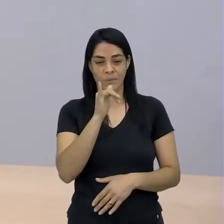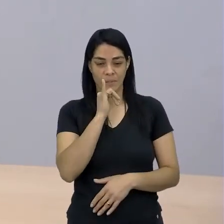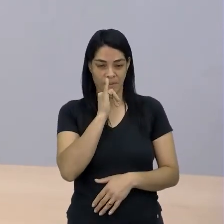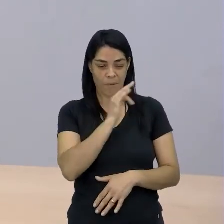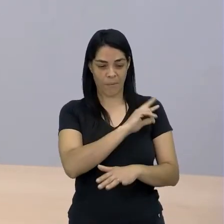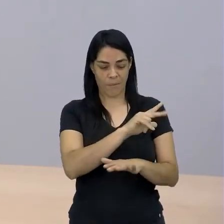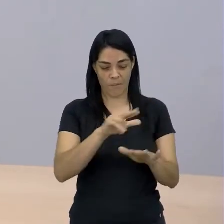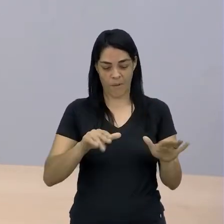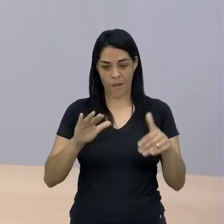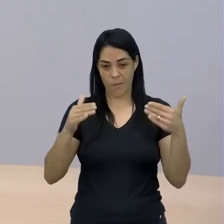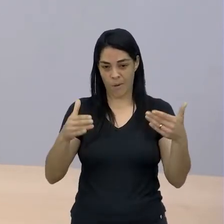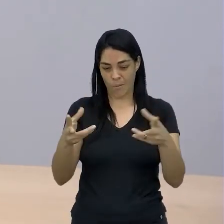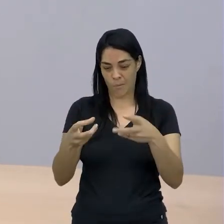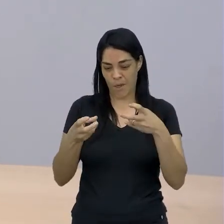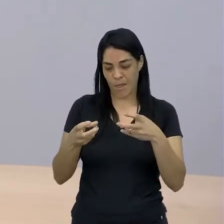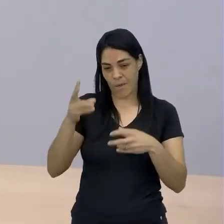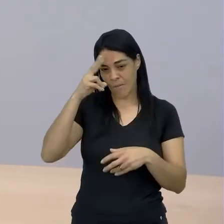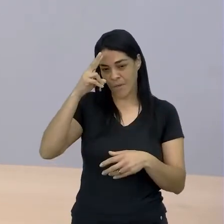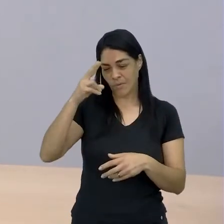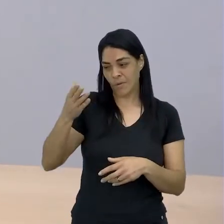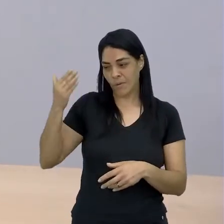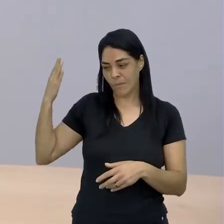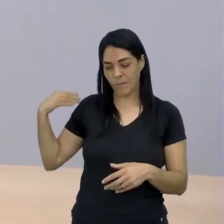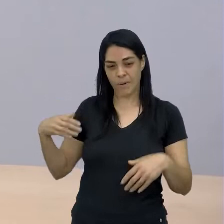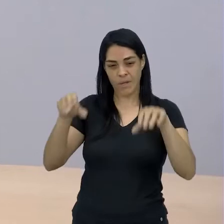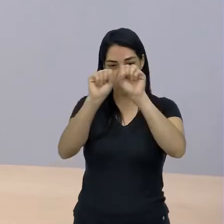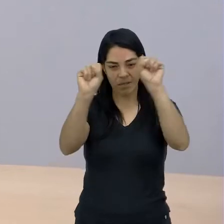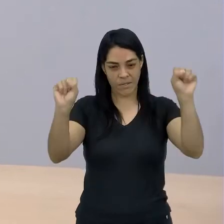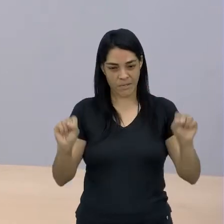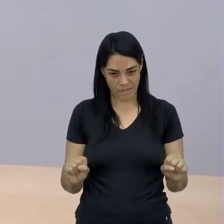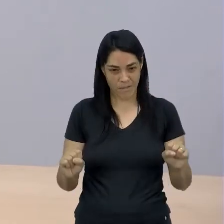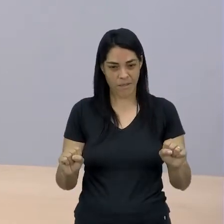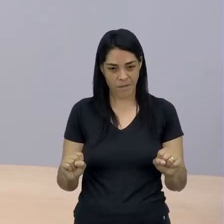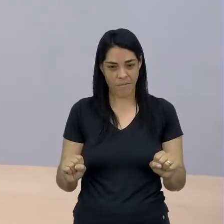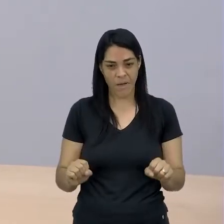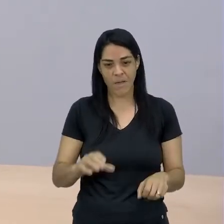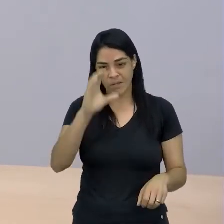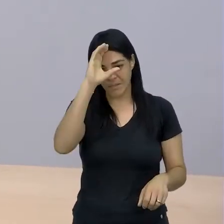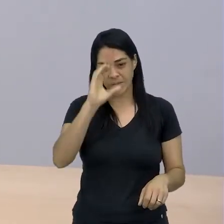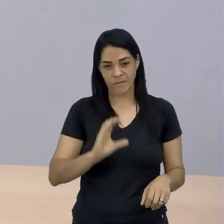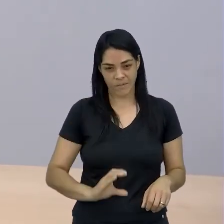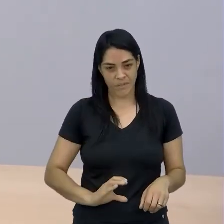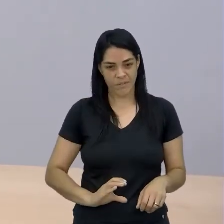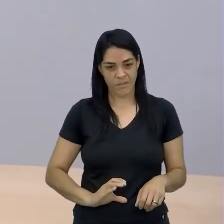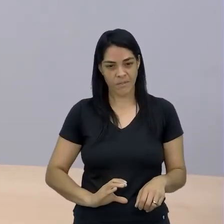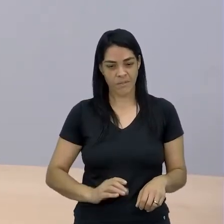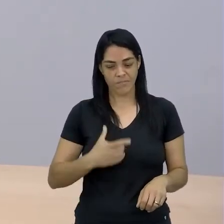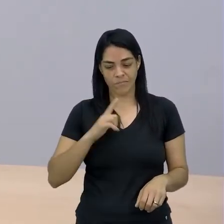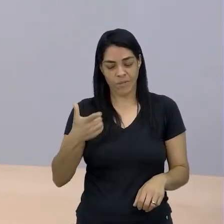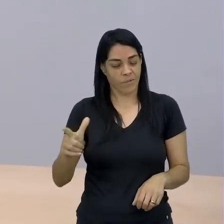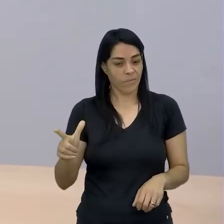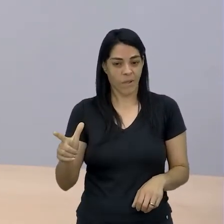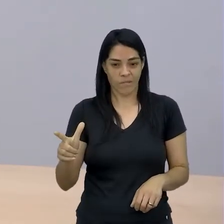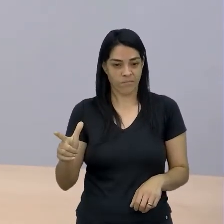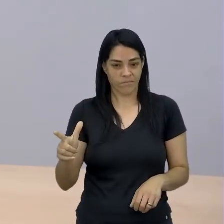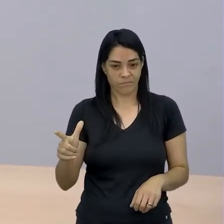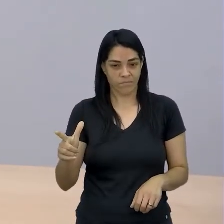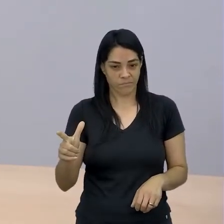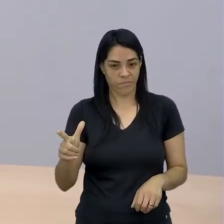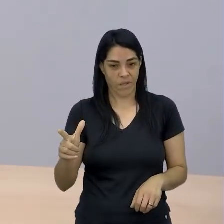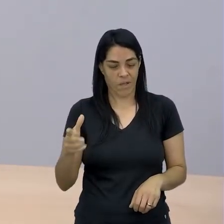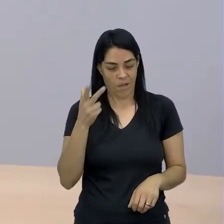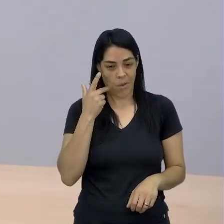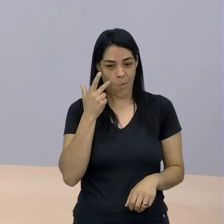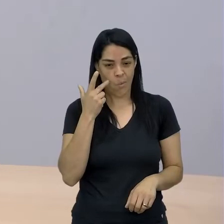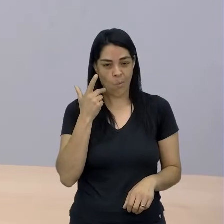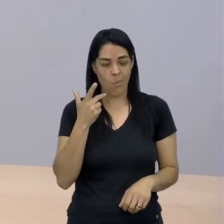gente olha para a história, de sistemas e civilizações que deixaram de existir. E é muito